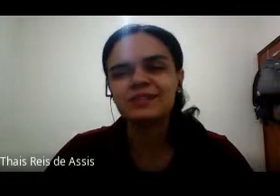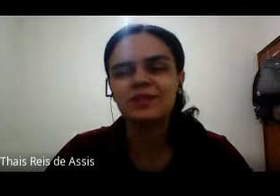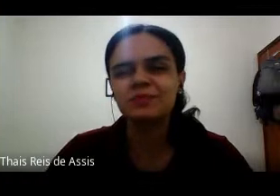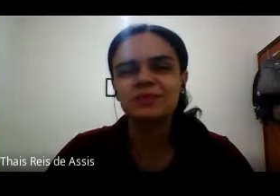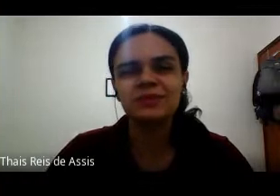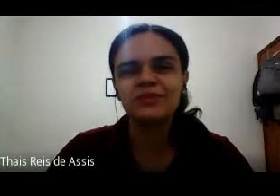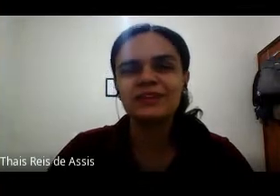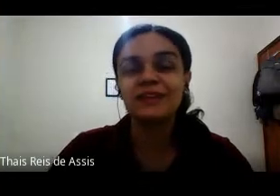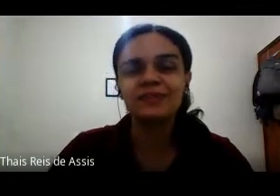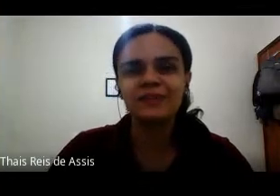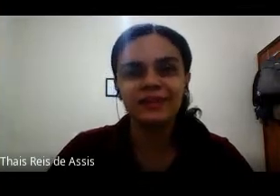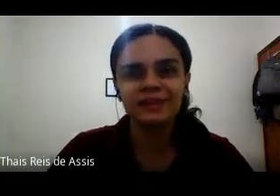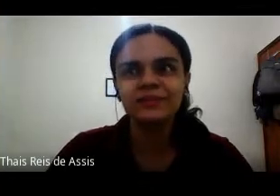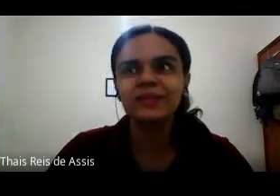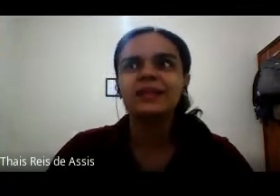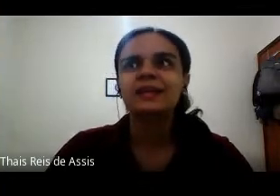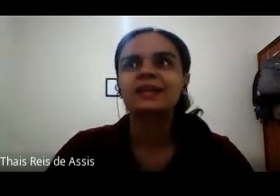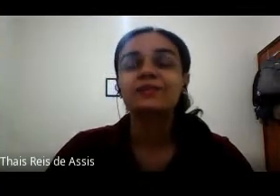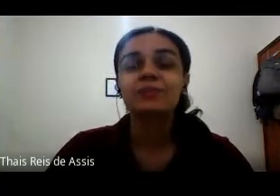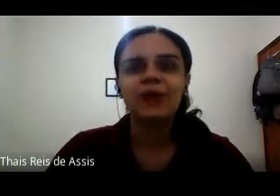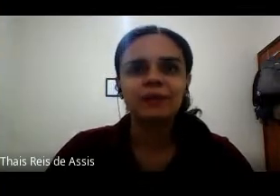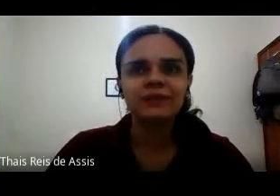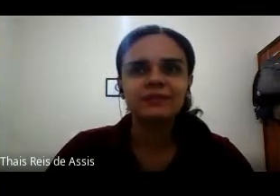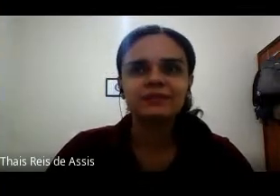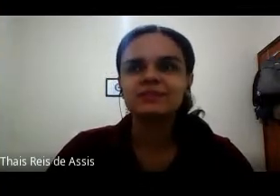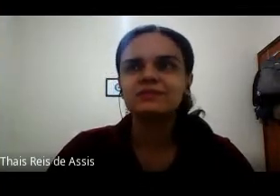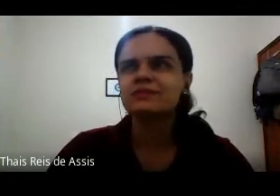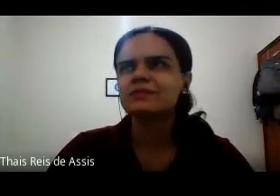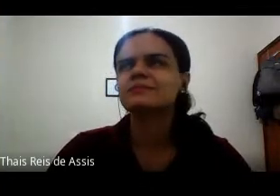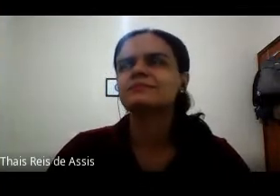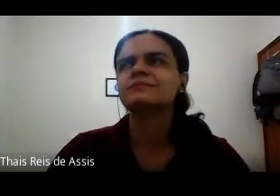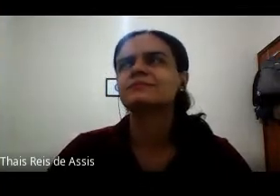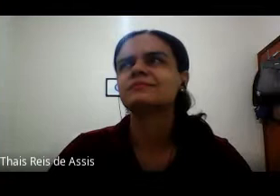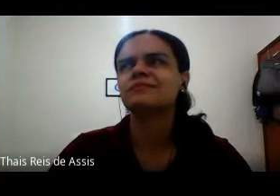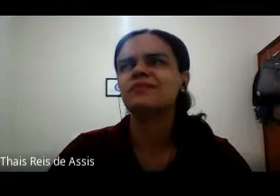mandando as fotos para mim, eu conversava com ele. E foi muito rápido, questão assim,